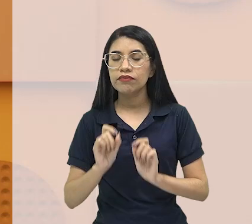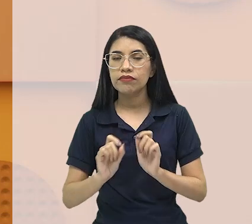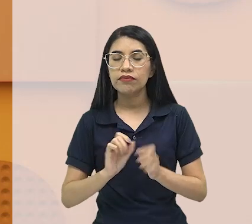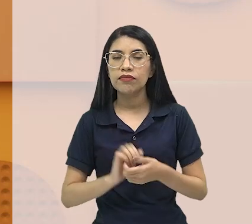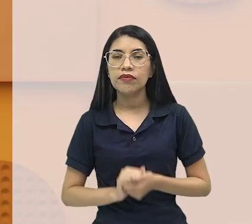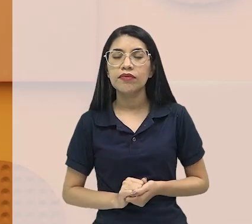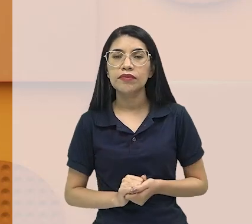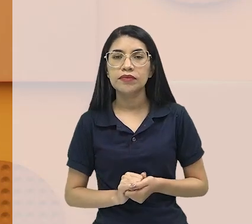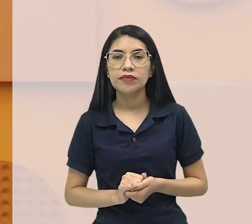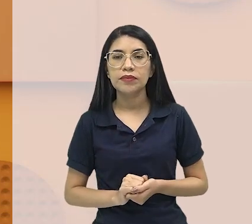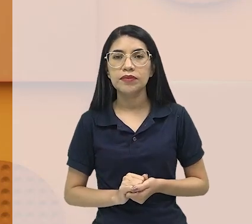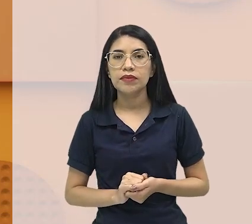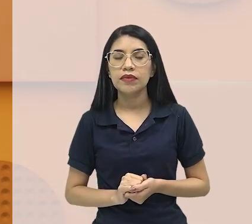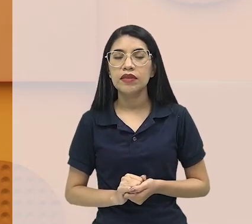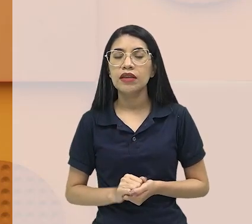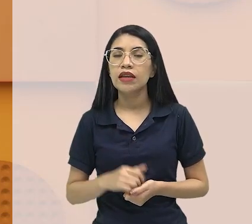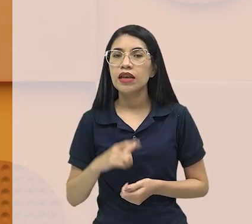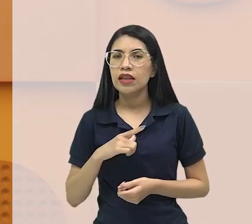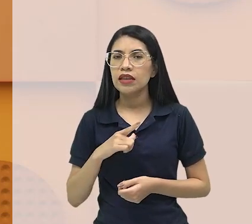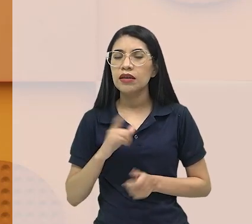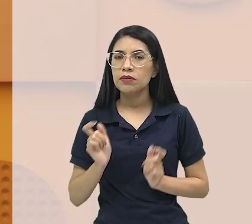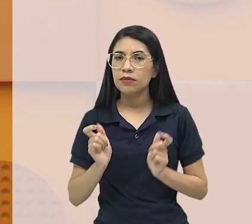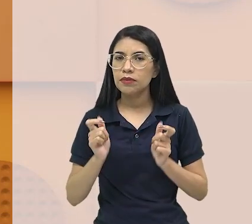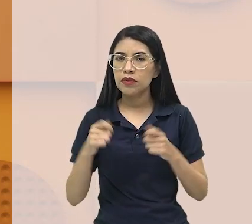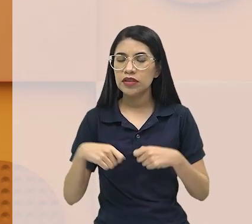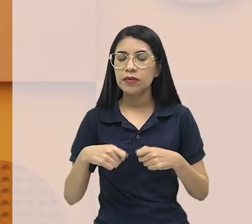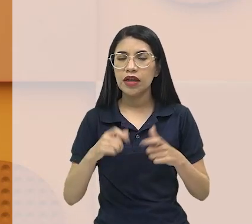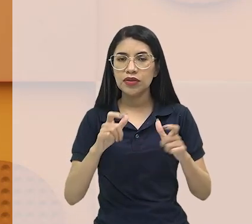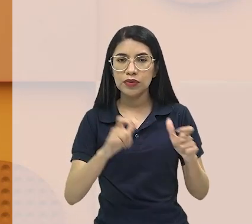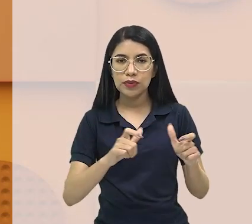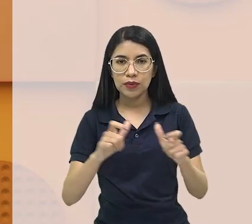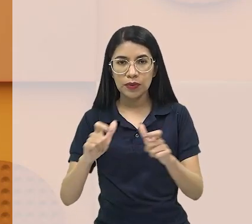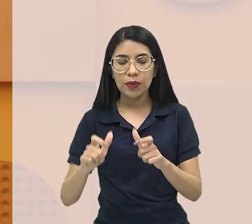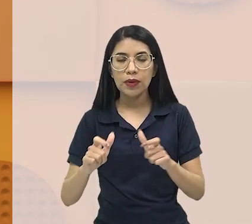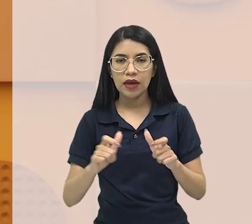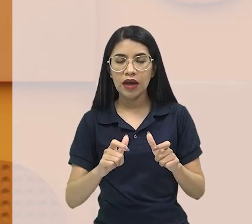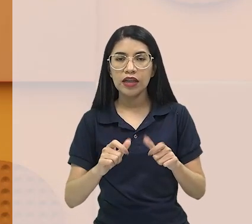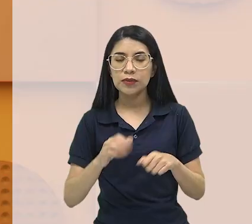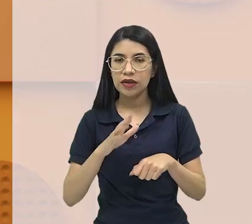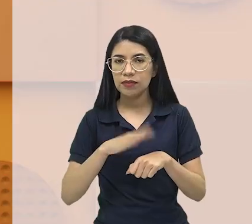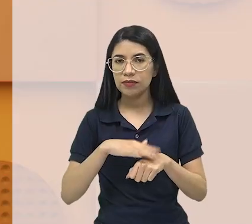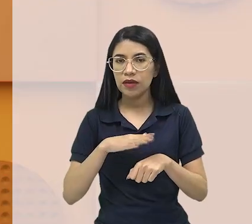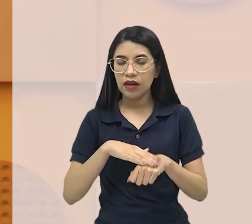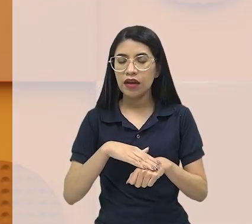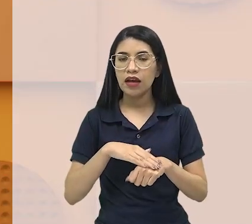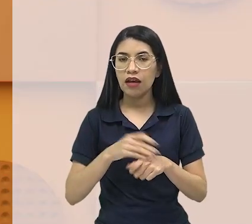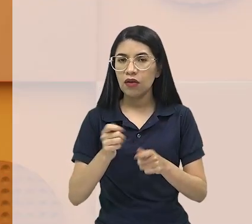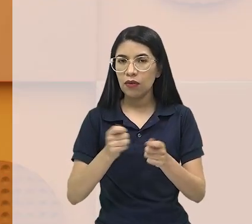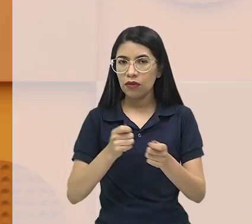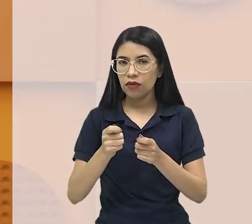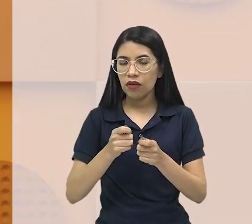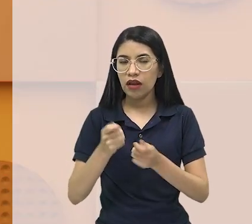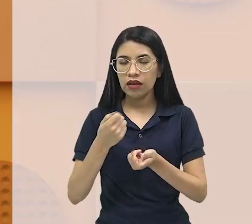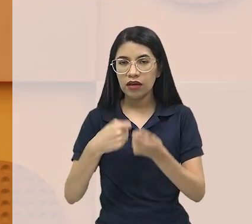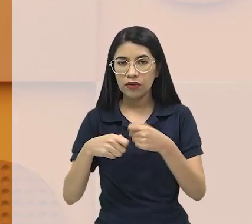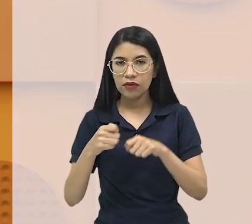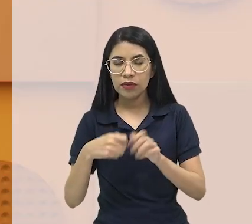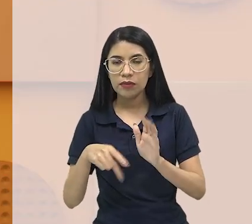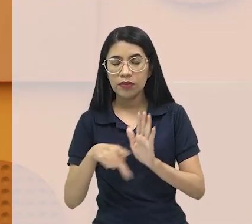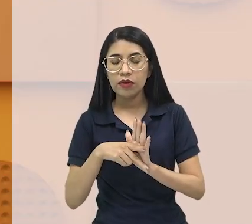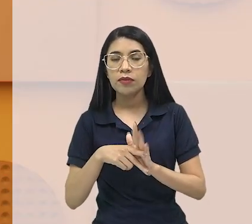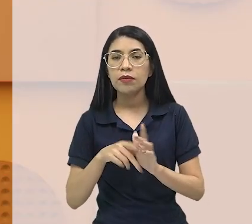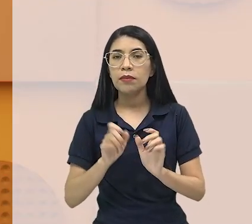que, apesar de haver a possibilidade de localmente essa comunidade se autogerir de forma econômica,